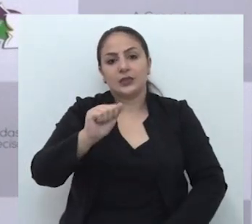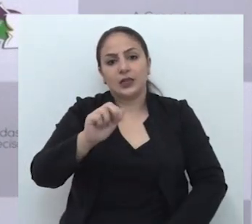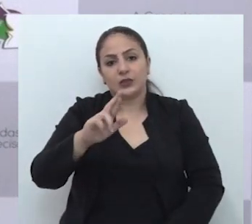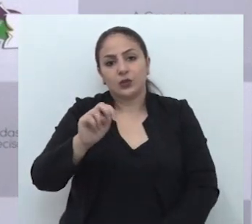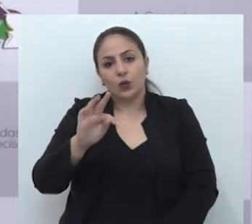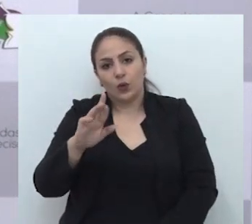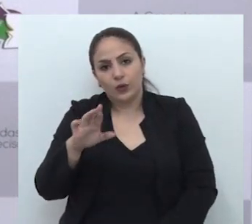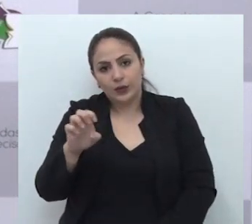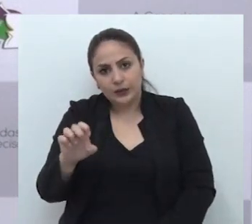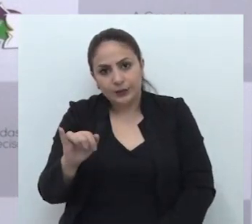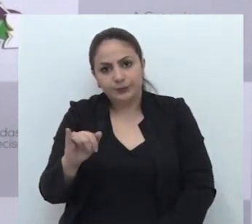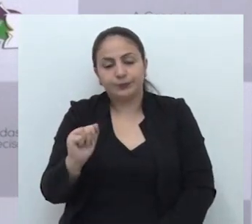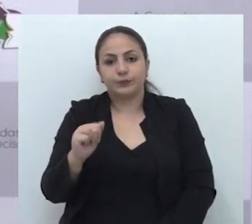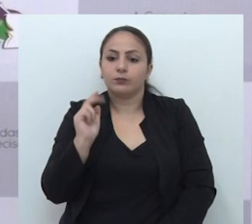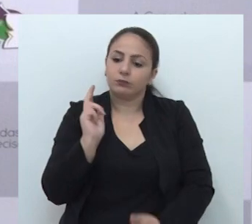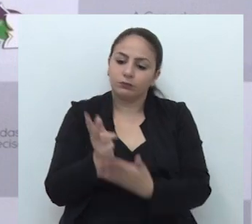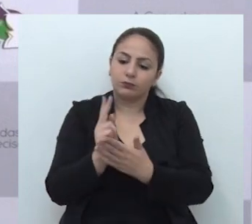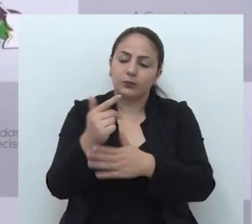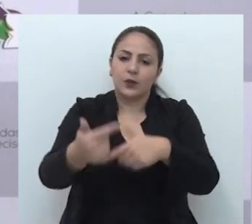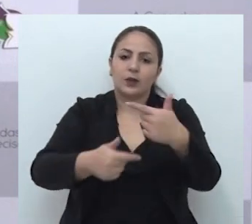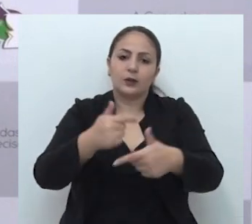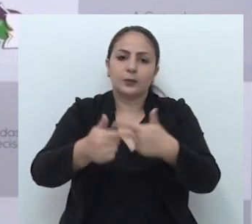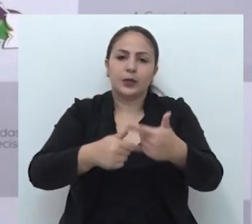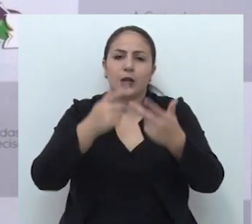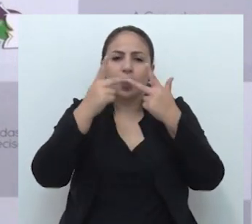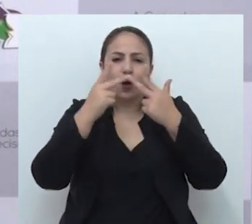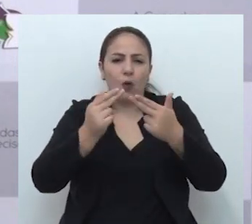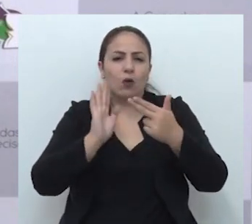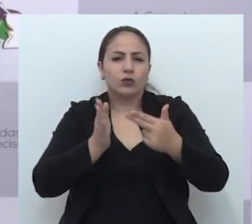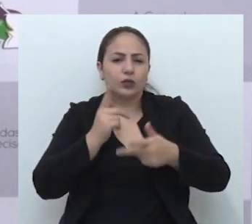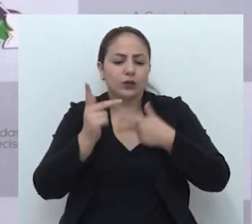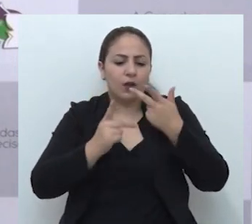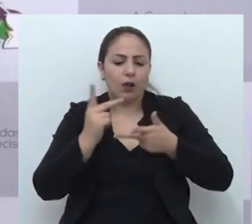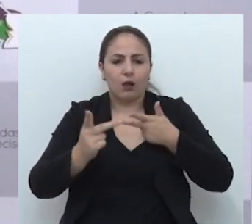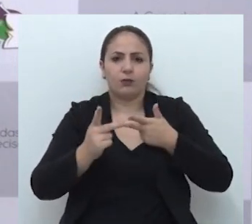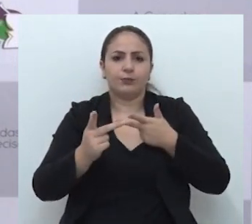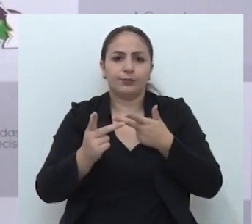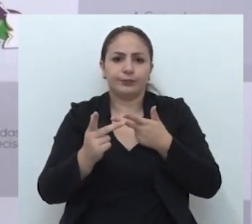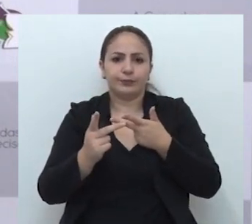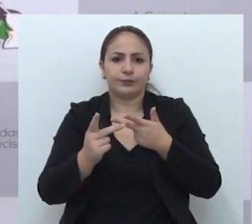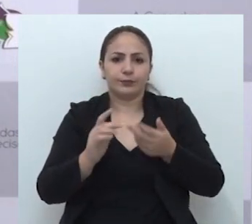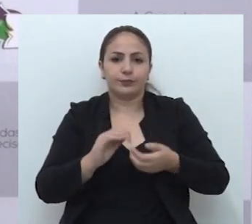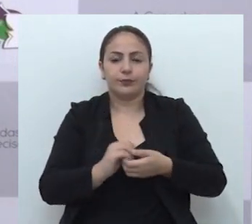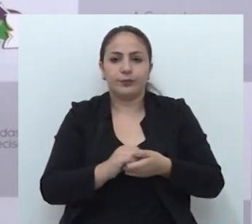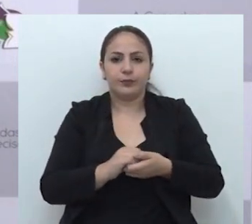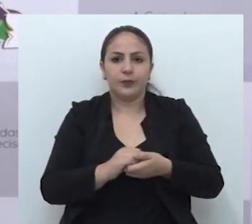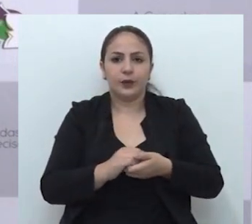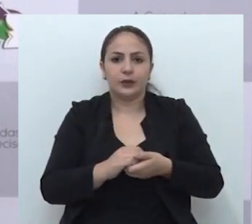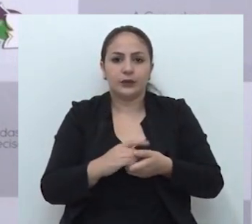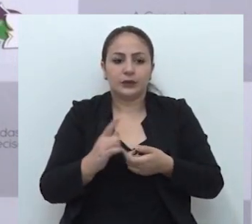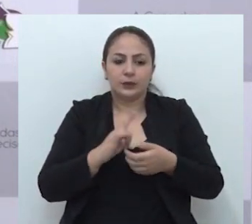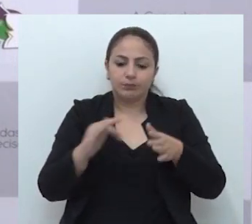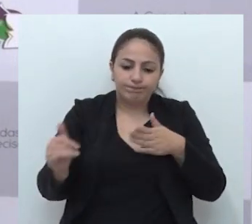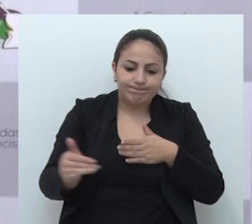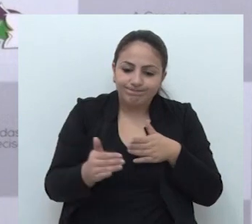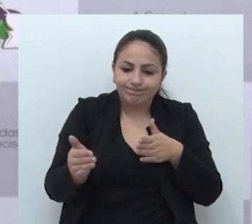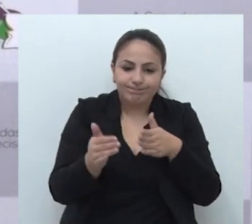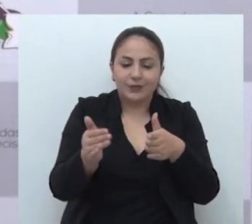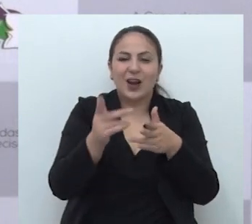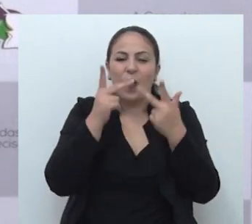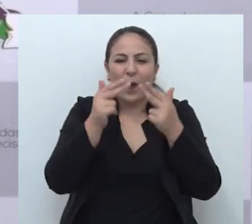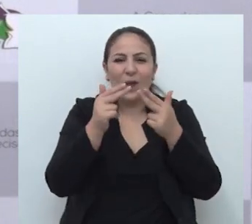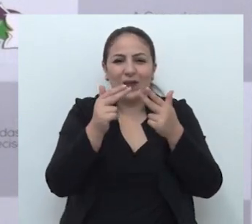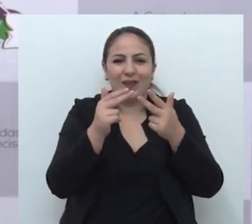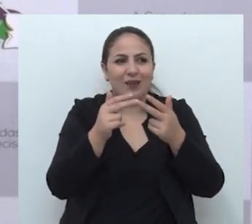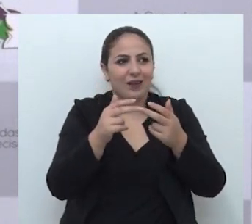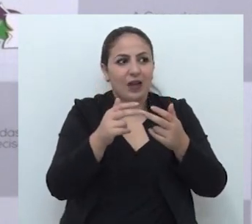Sartori continuasse o seu trabalho, que ele está botando o trem nos